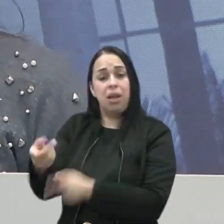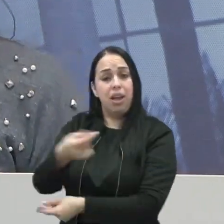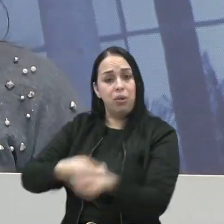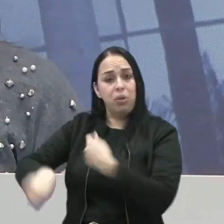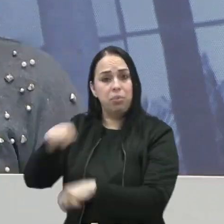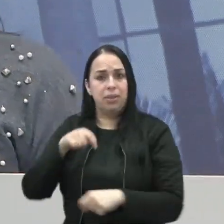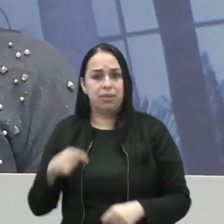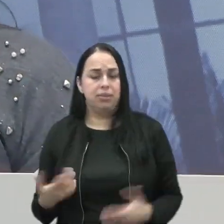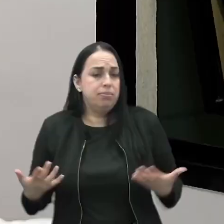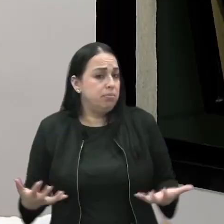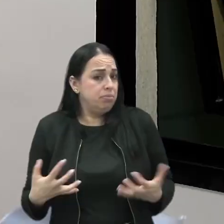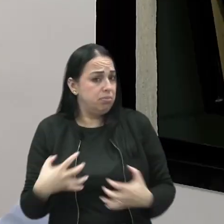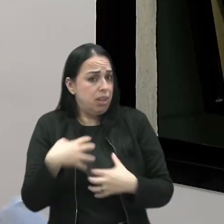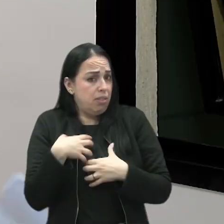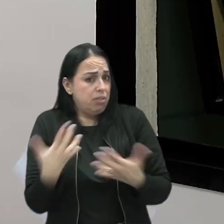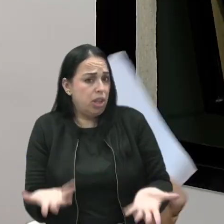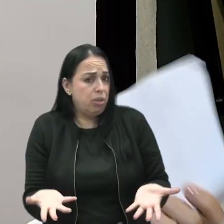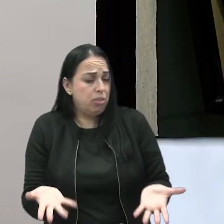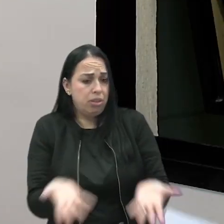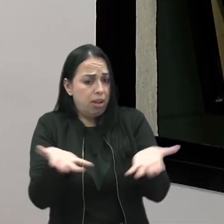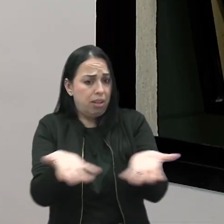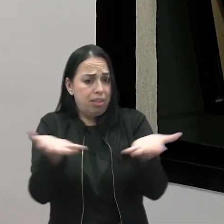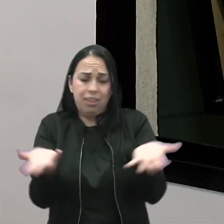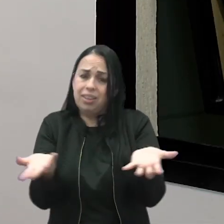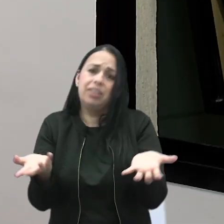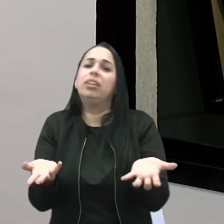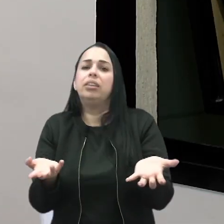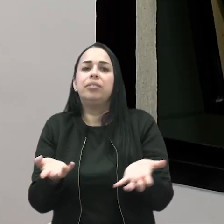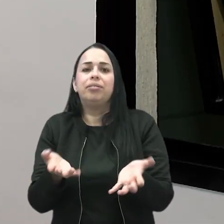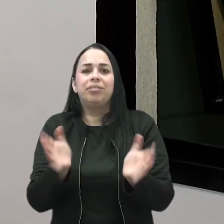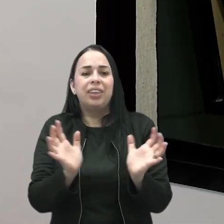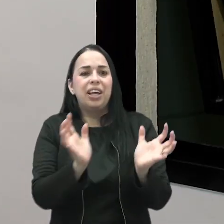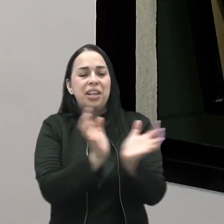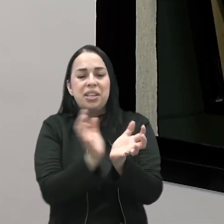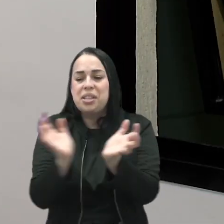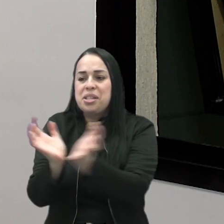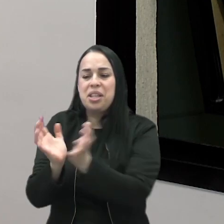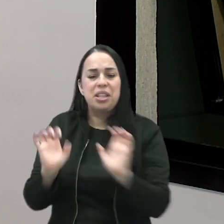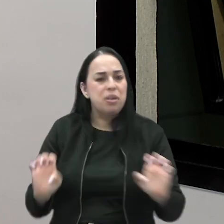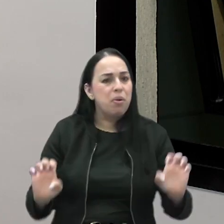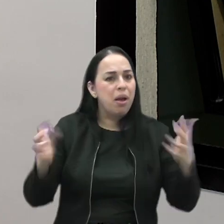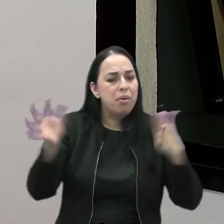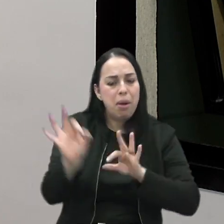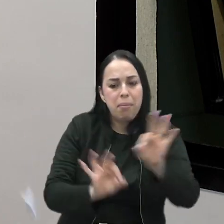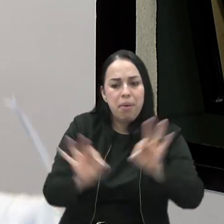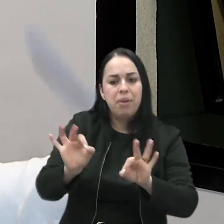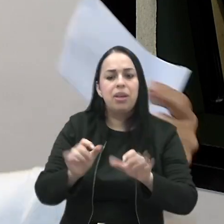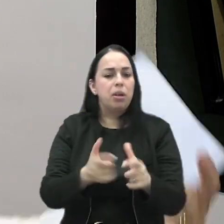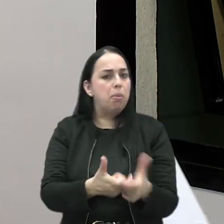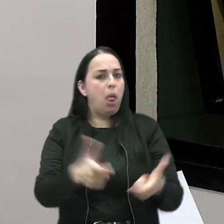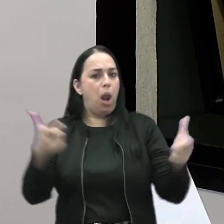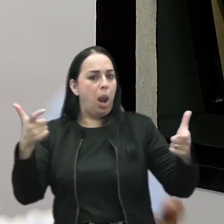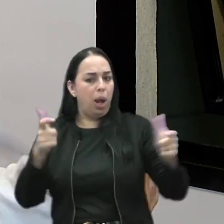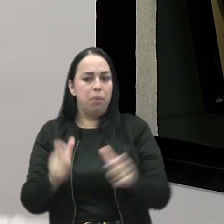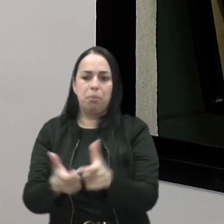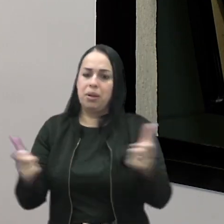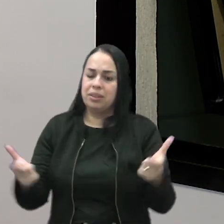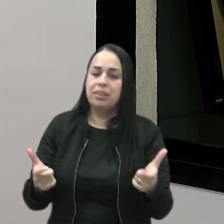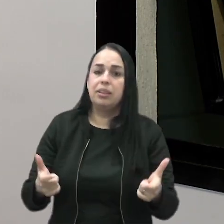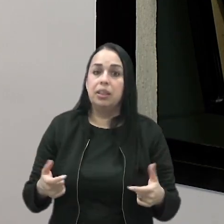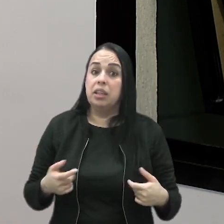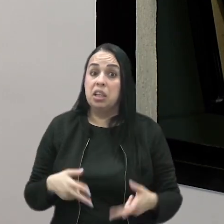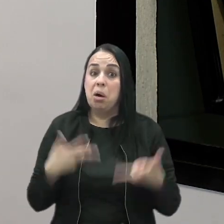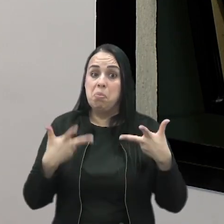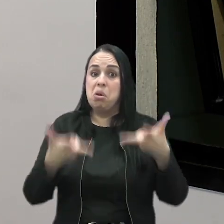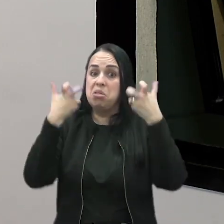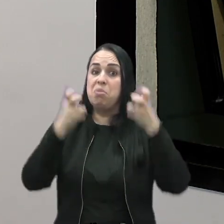da nossa cidade. Uma maneira de você incentivar, fazer com que esses eventos aconteçam e cresça aqui na